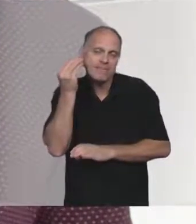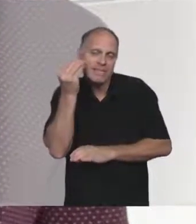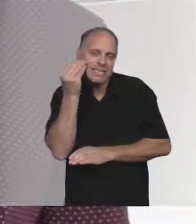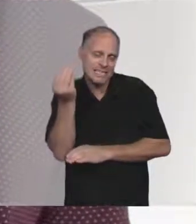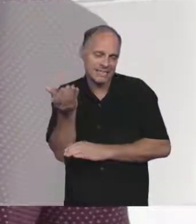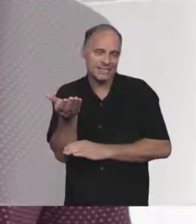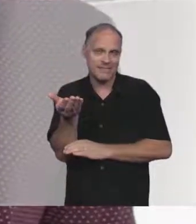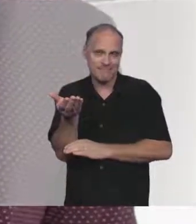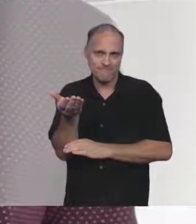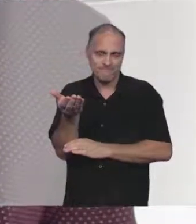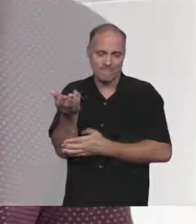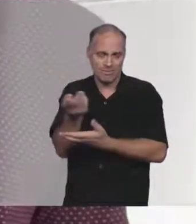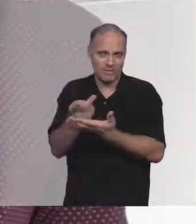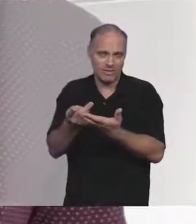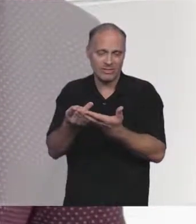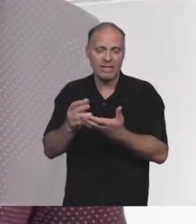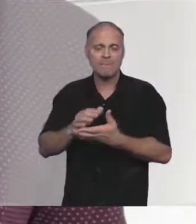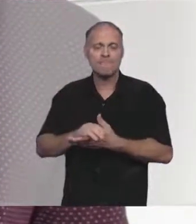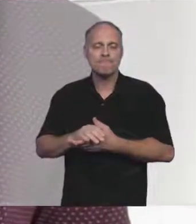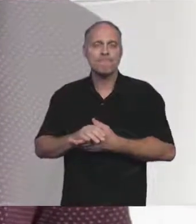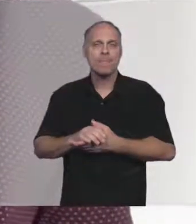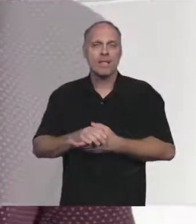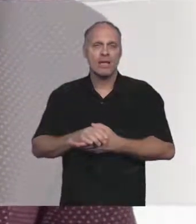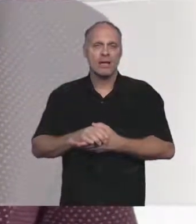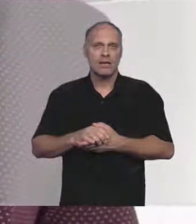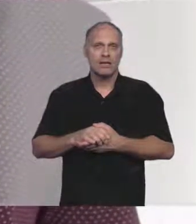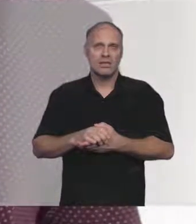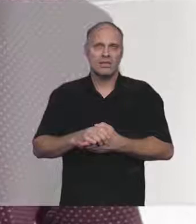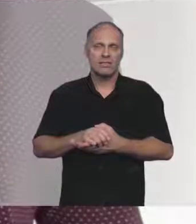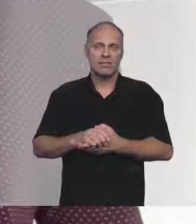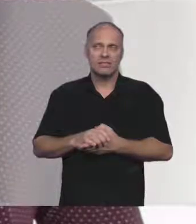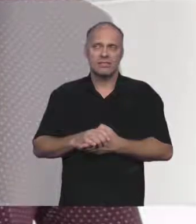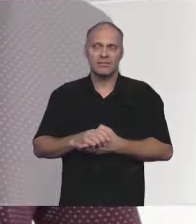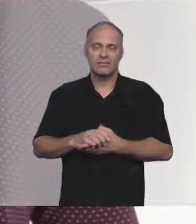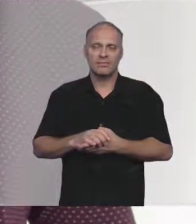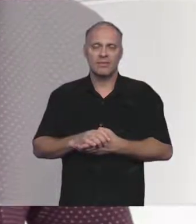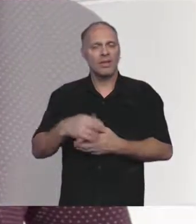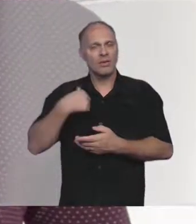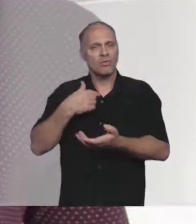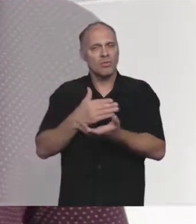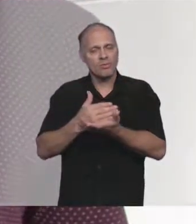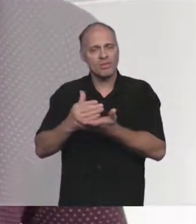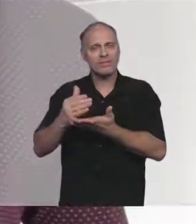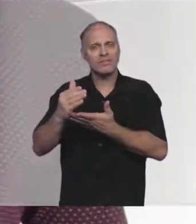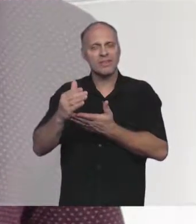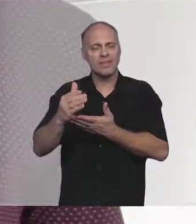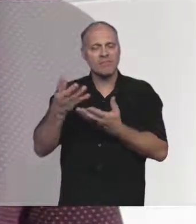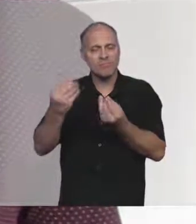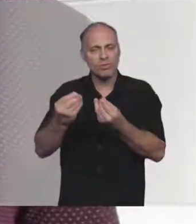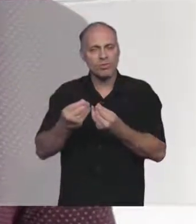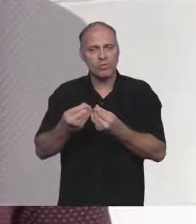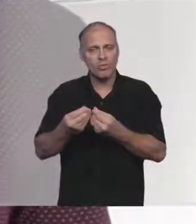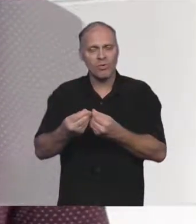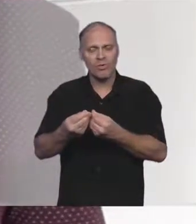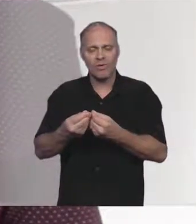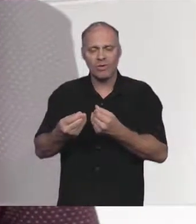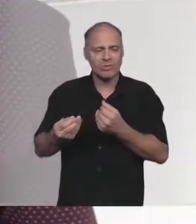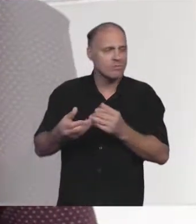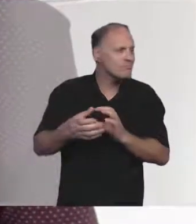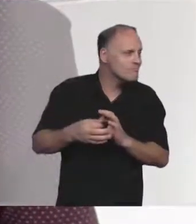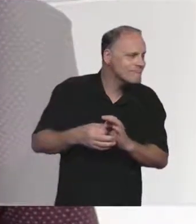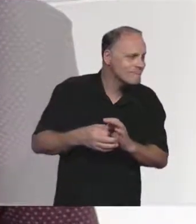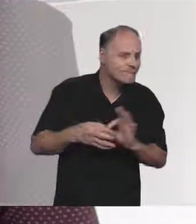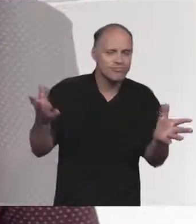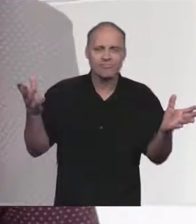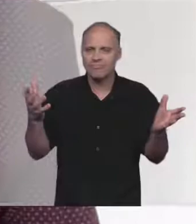experimentação, eu comecei a ir muito de forma